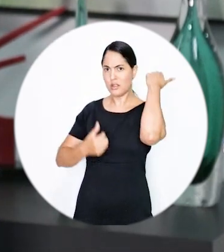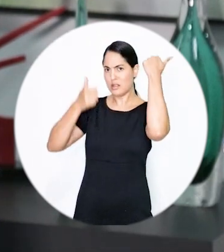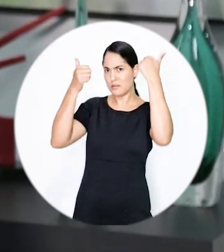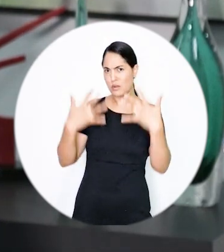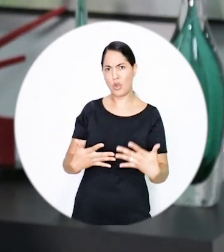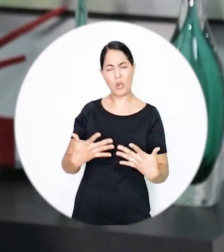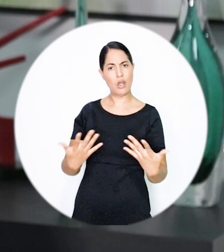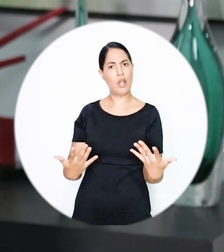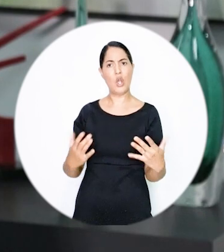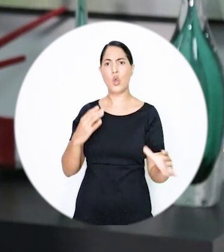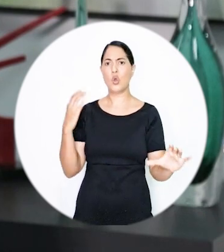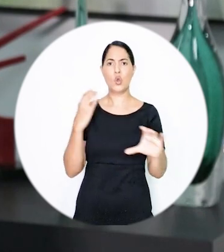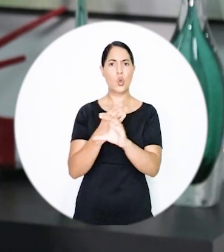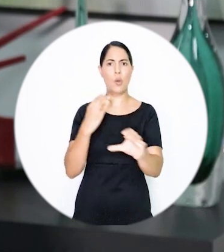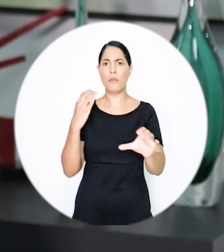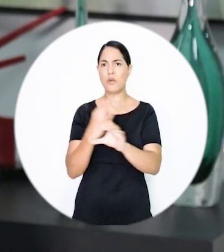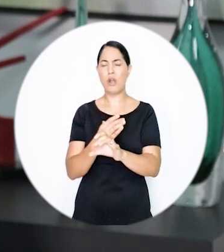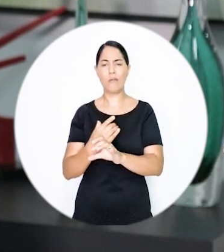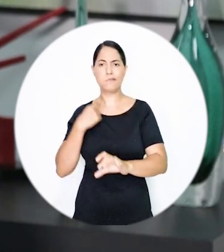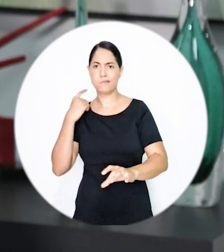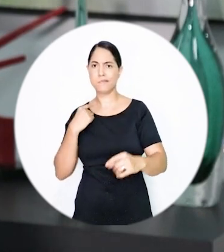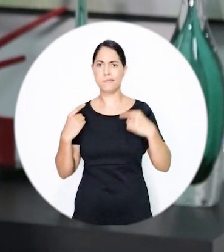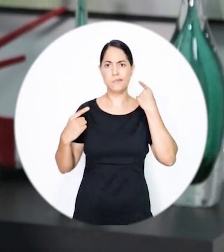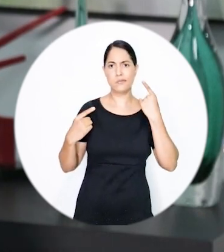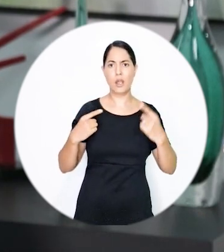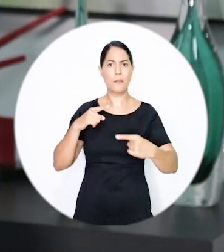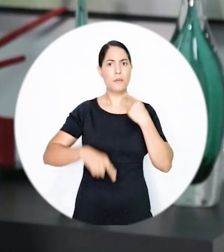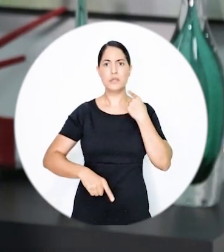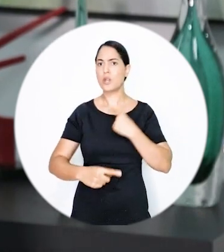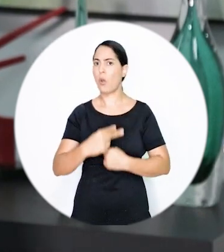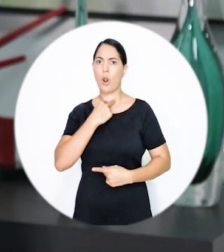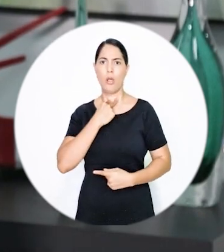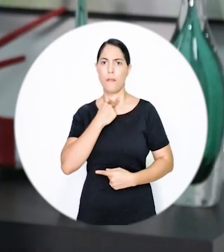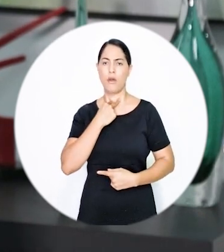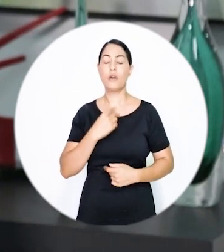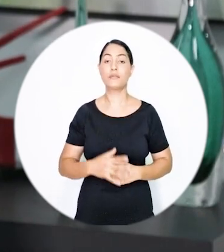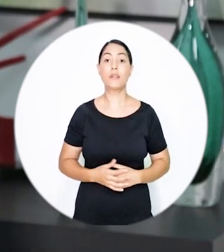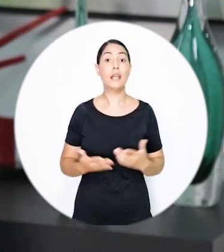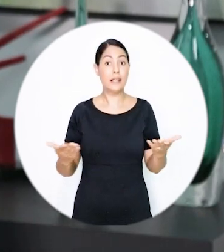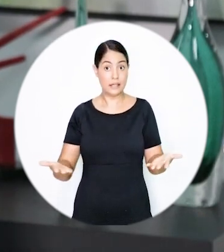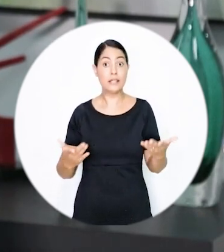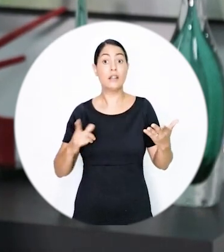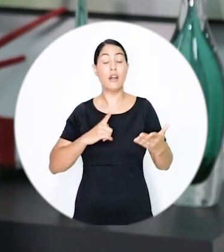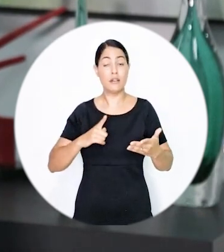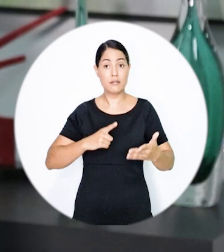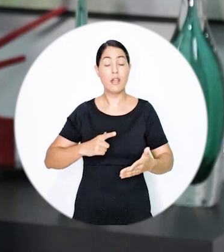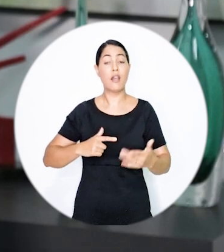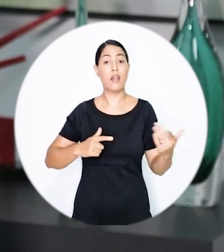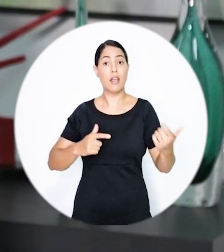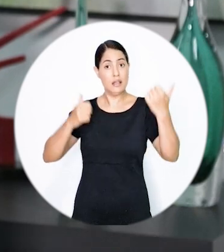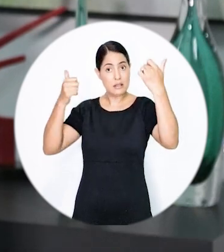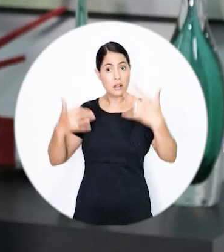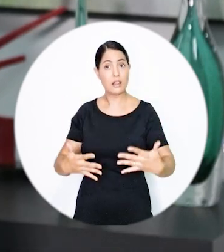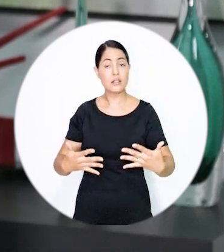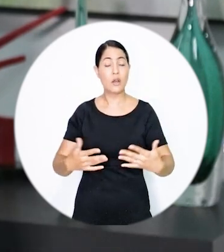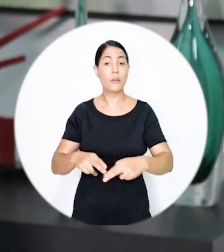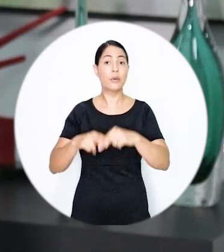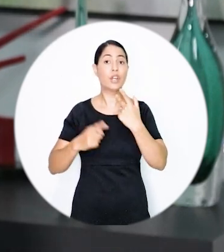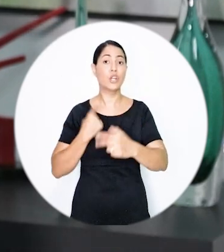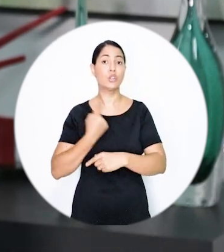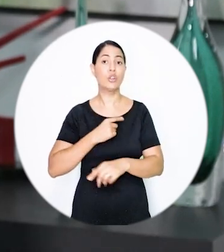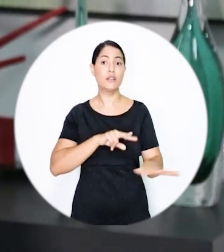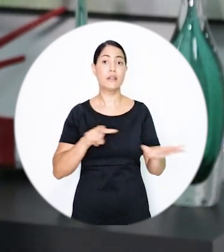de Moraes esclareceu que não pode haver proibição para as comunicações entre advogados. A decisão foi